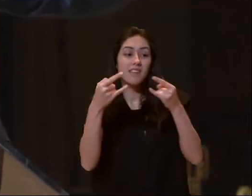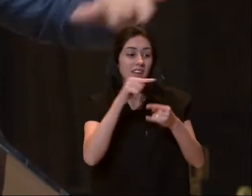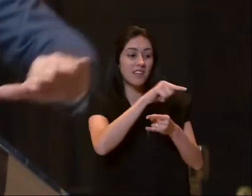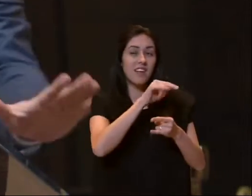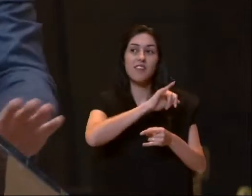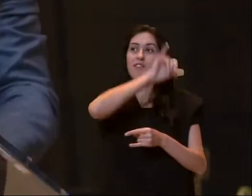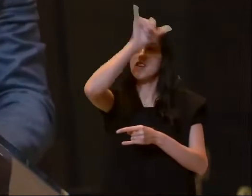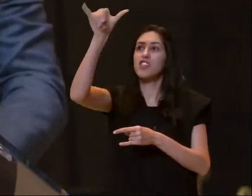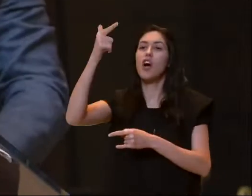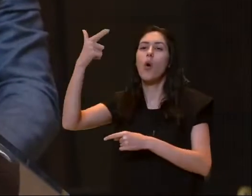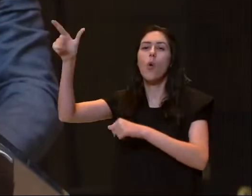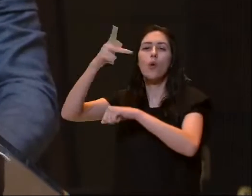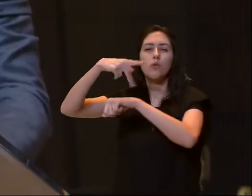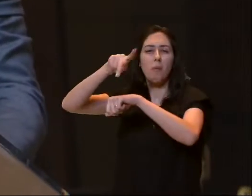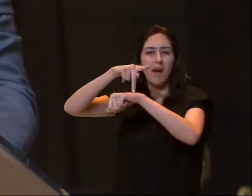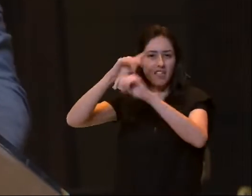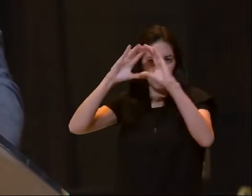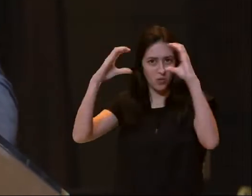país, para um congresso.